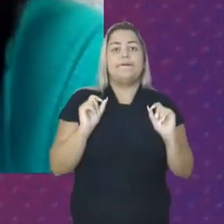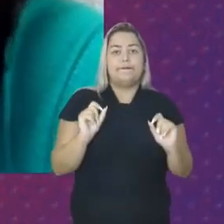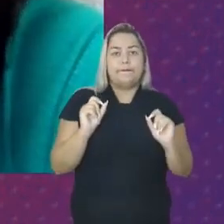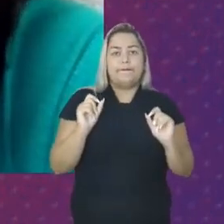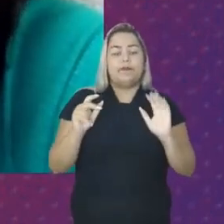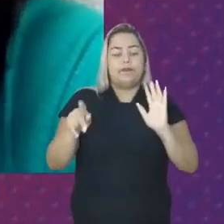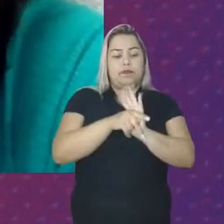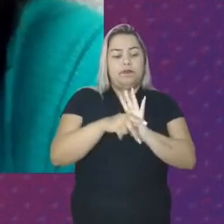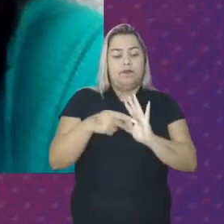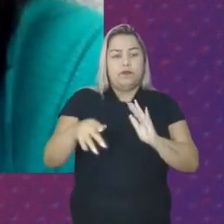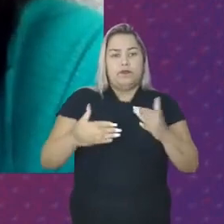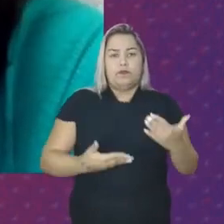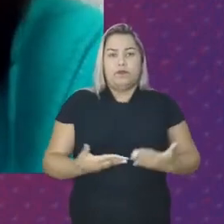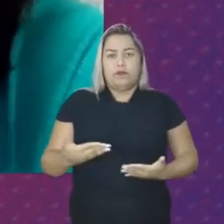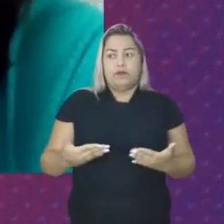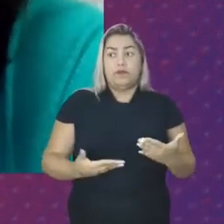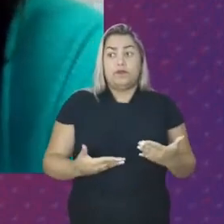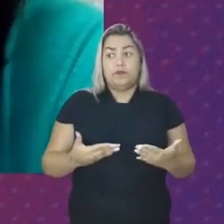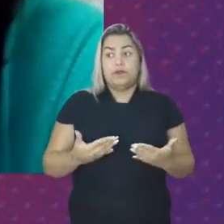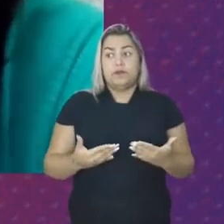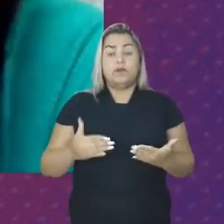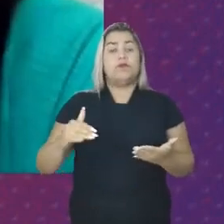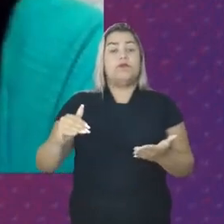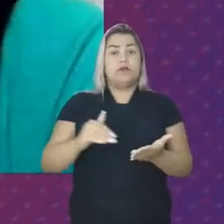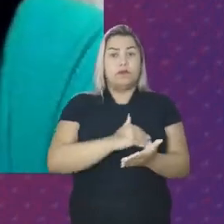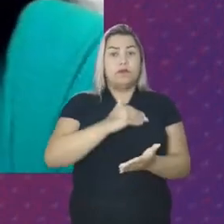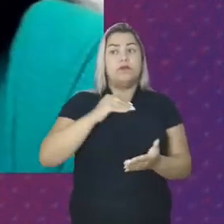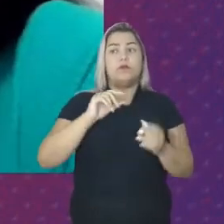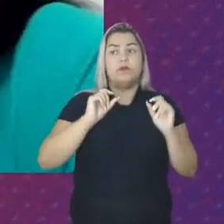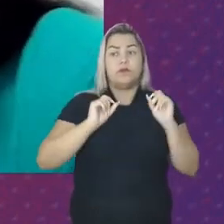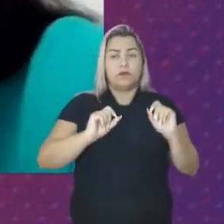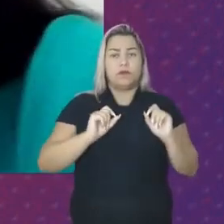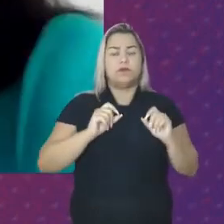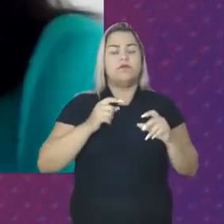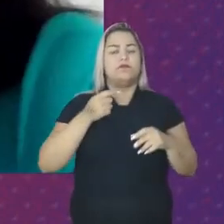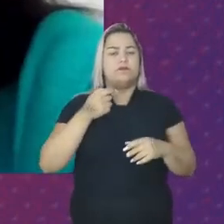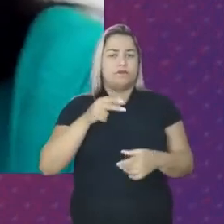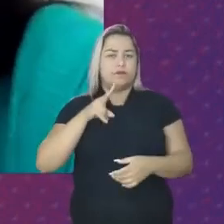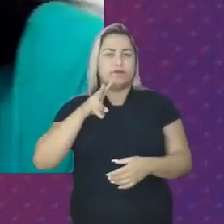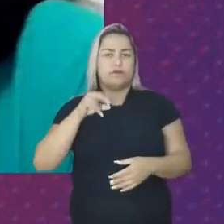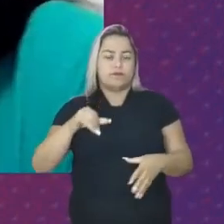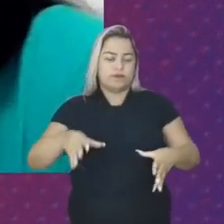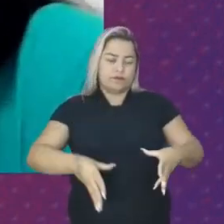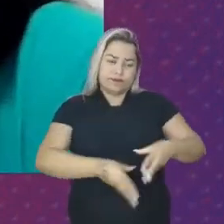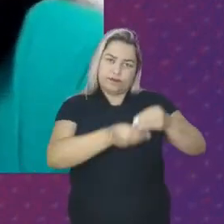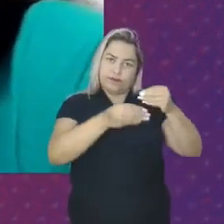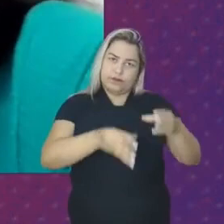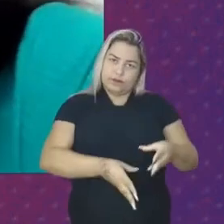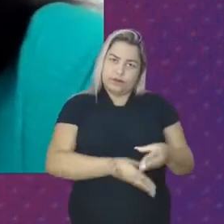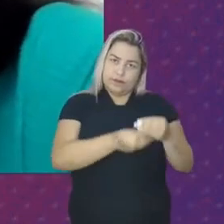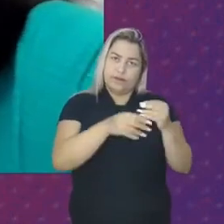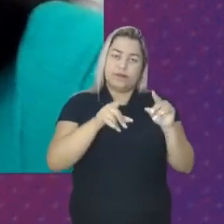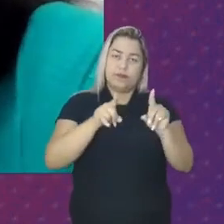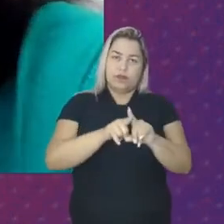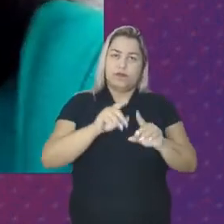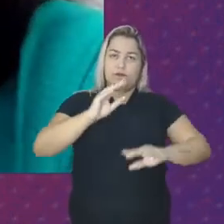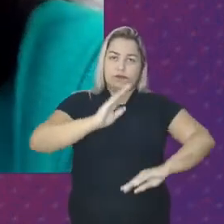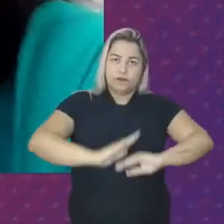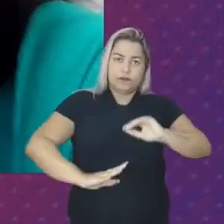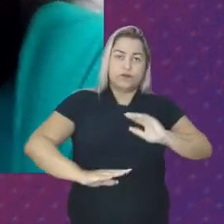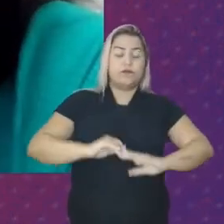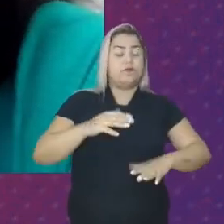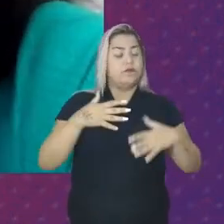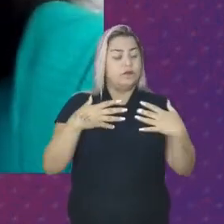própria Secretaria de Violência do país inteiro, e aos poucos ela vai incorporando também a função